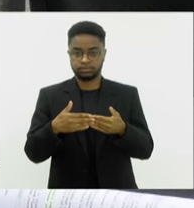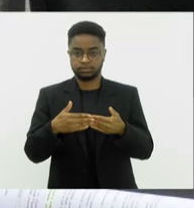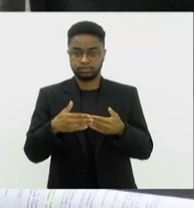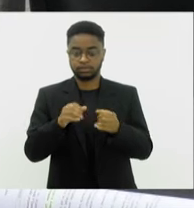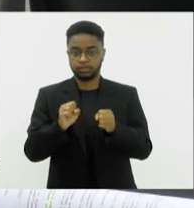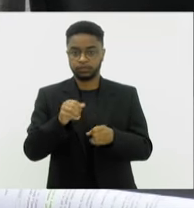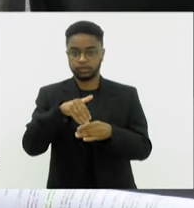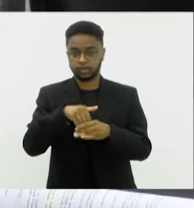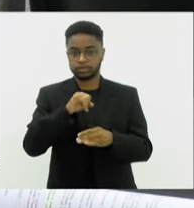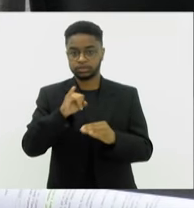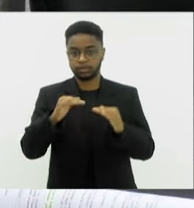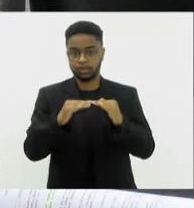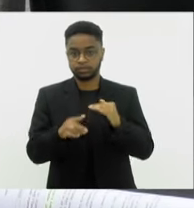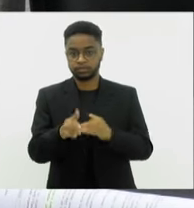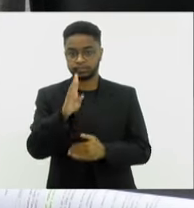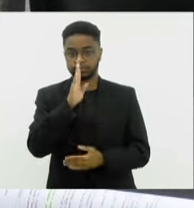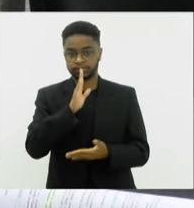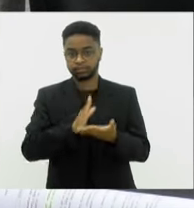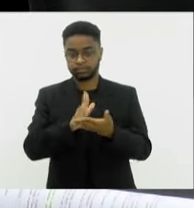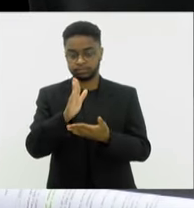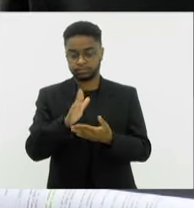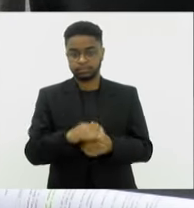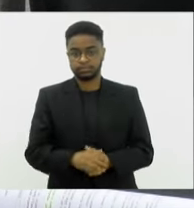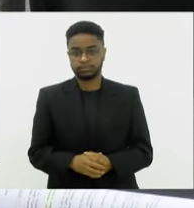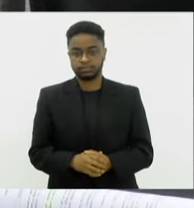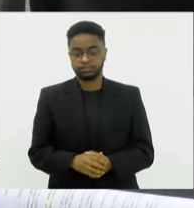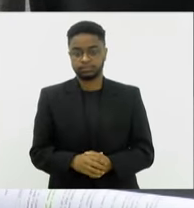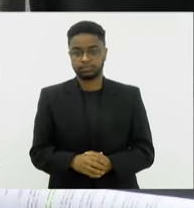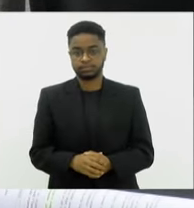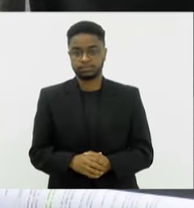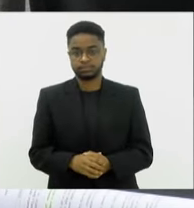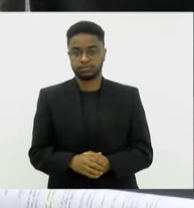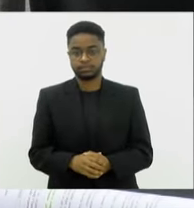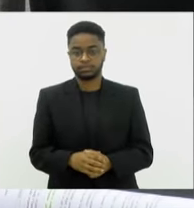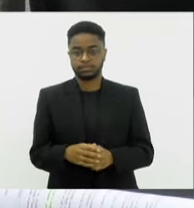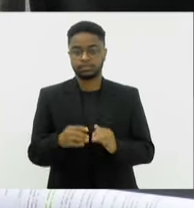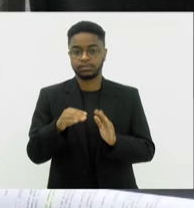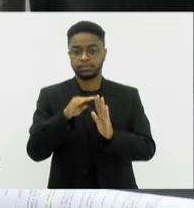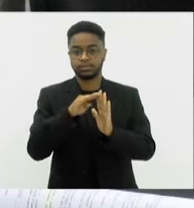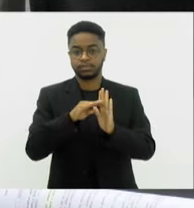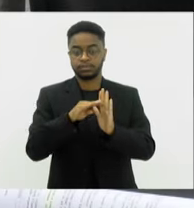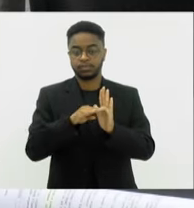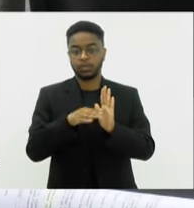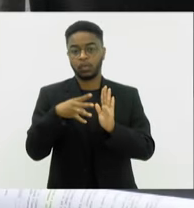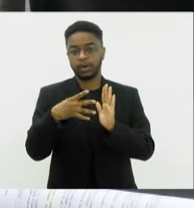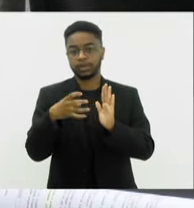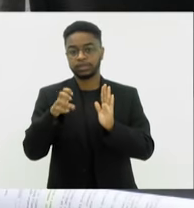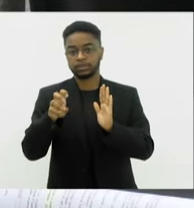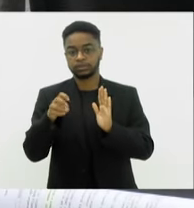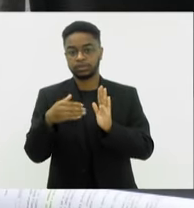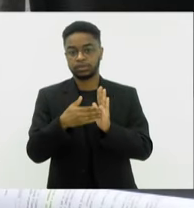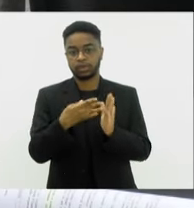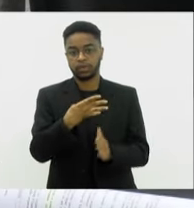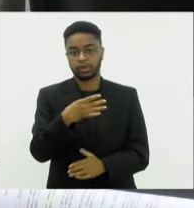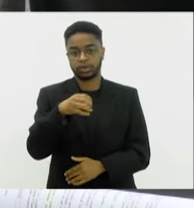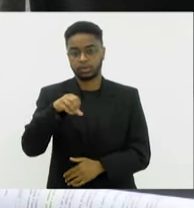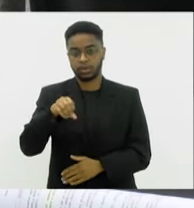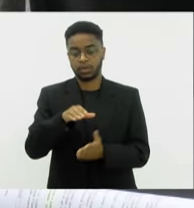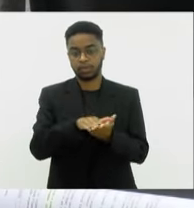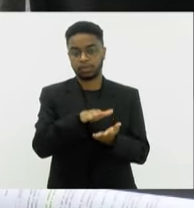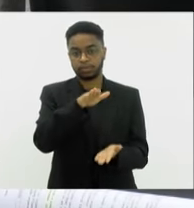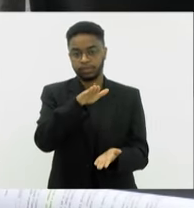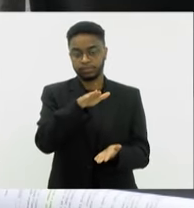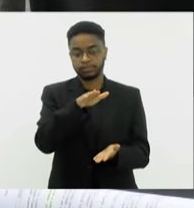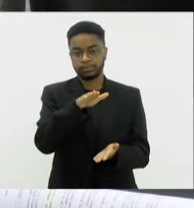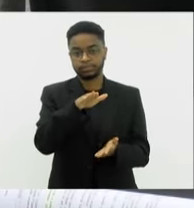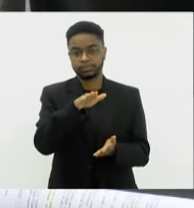em votação, senhores que aprovam, permaneçam como estão, aprovados os relatórios. 45 ao 49 é o bloco